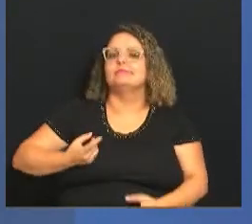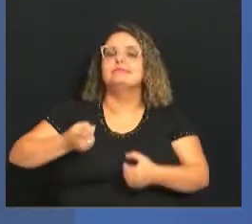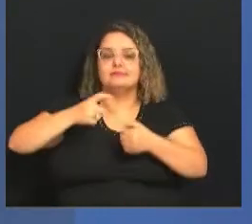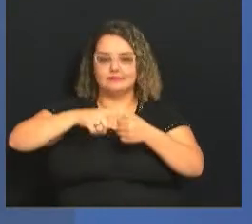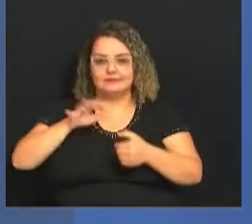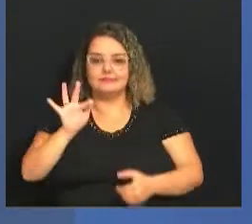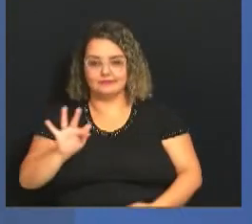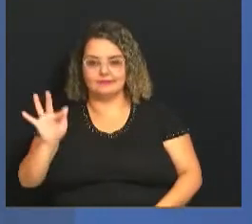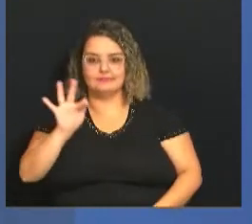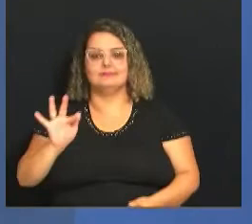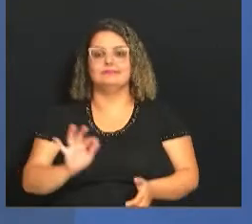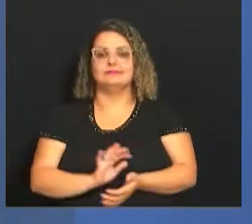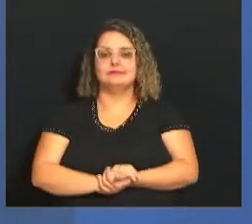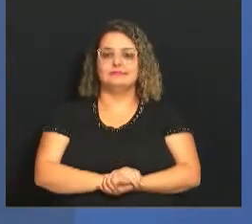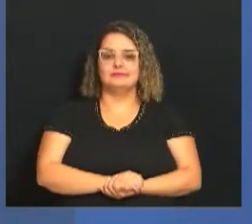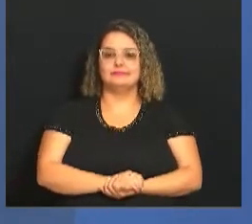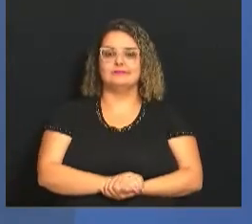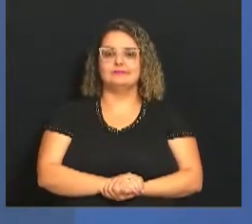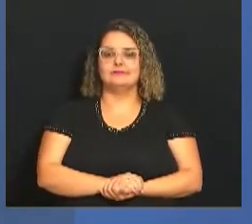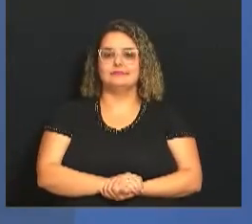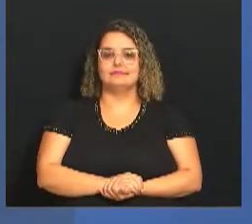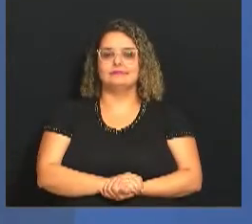universidade.